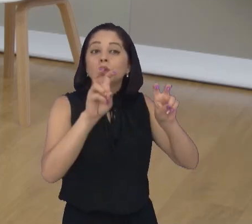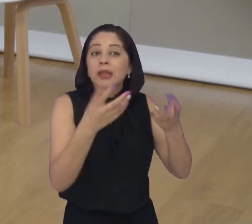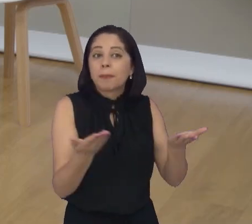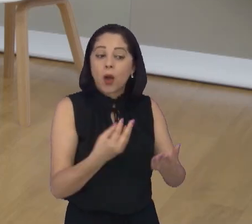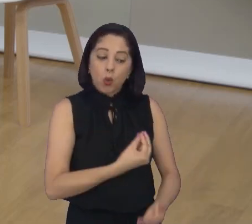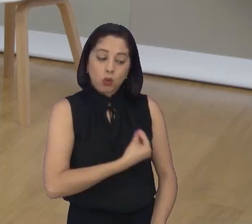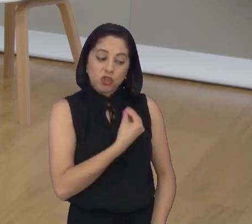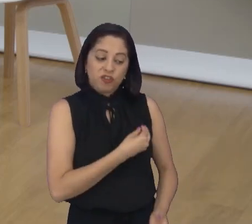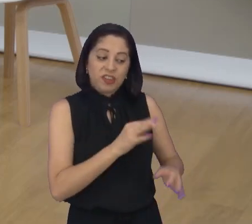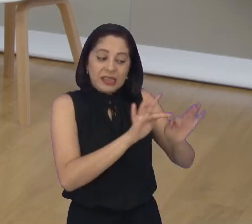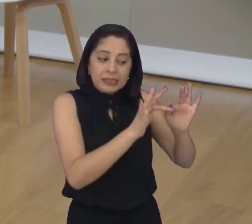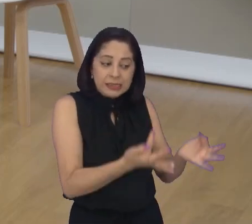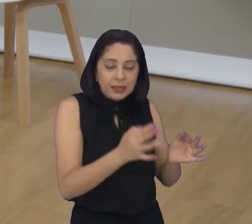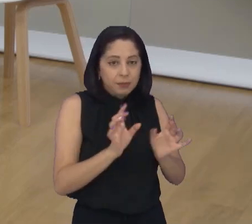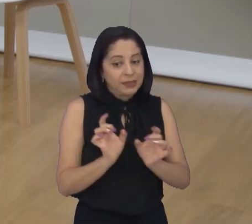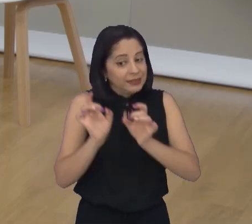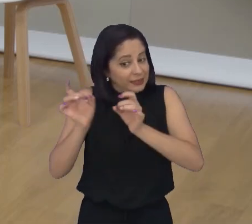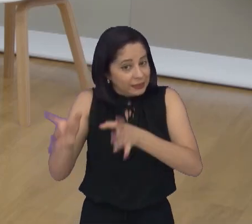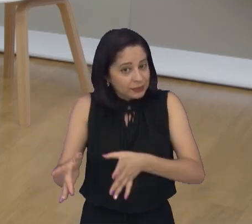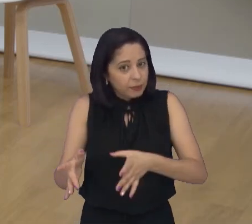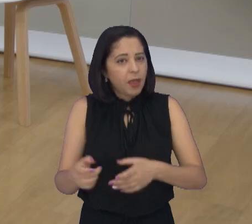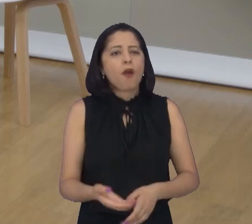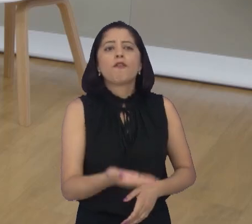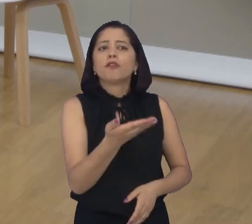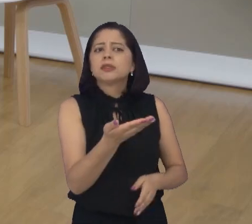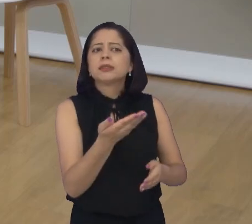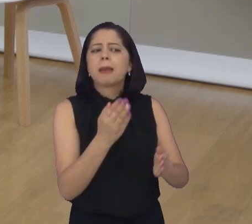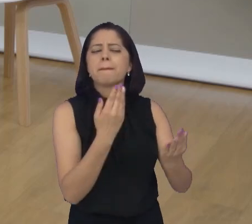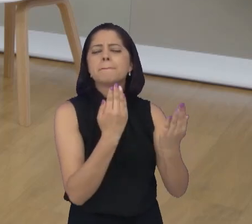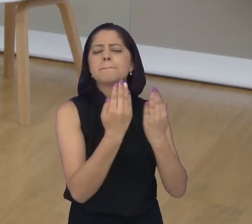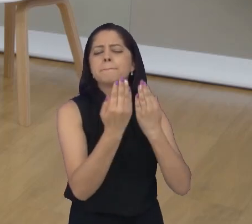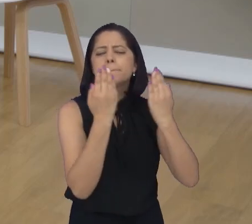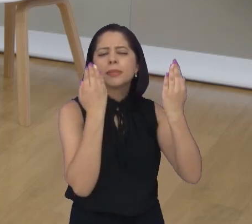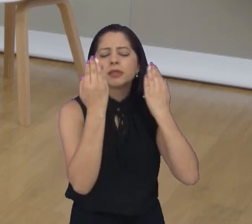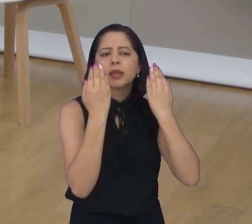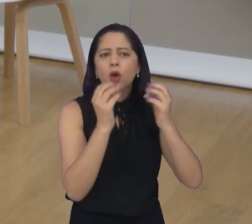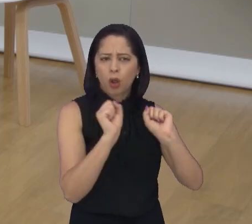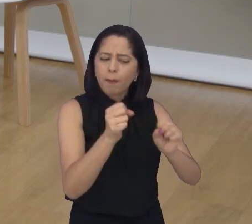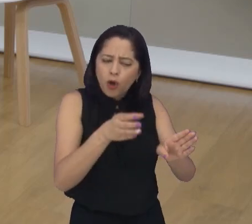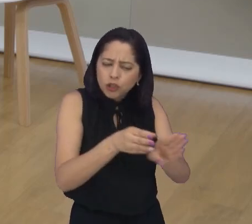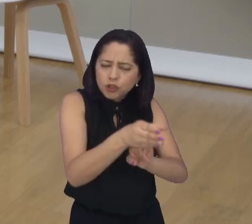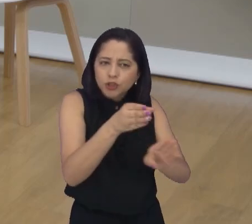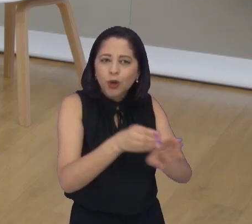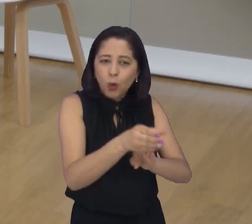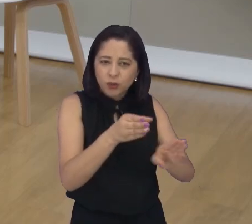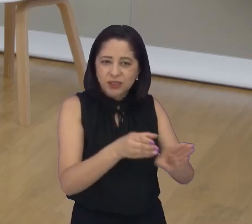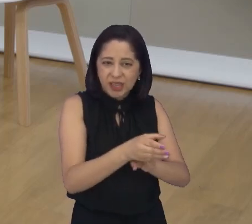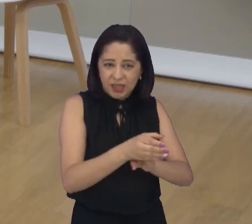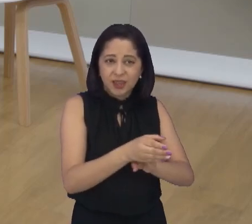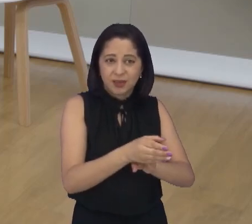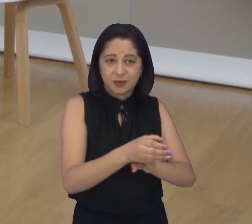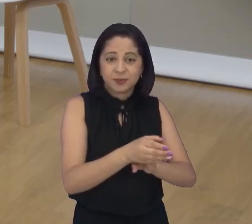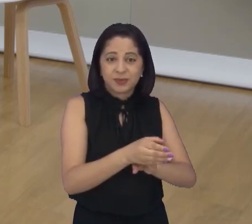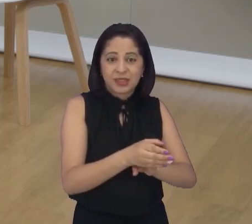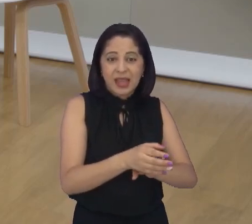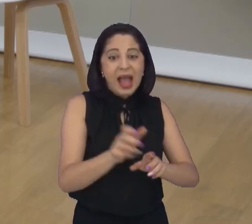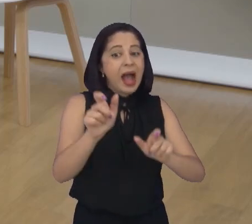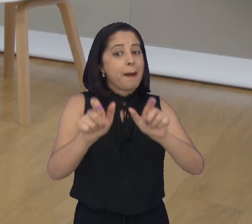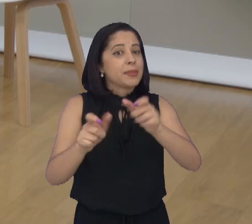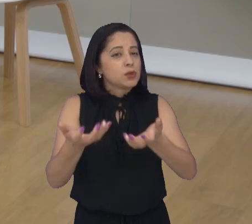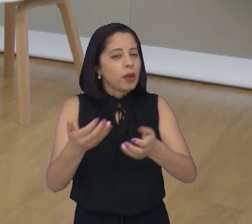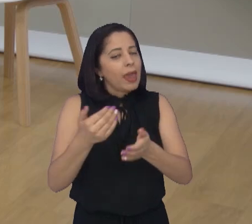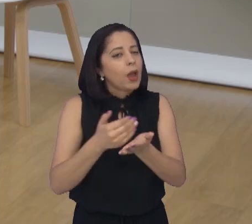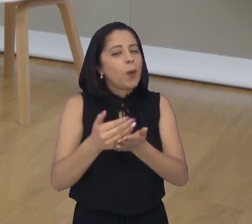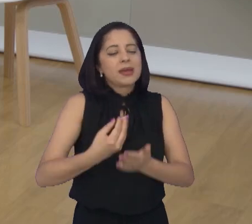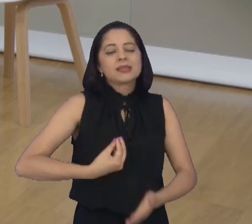e desapego, você como psicóloga, né, quais dicas que você pode passar para quem está pensando em começar